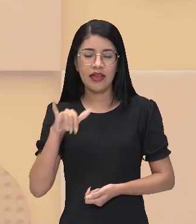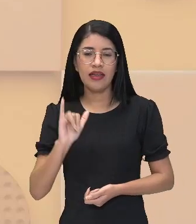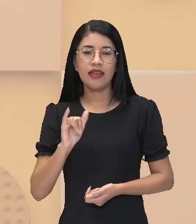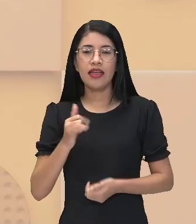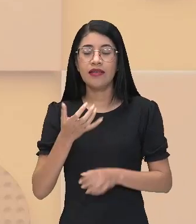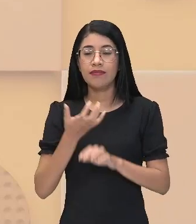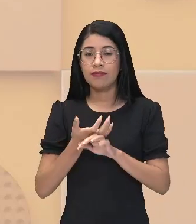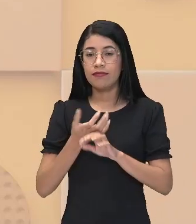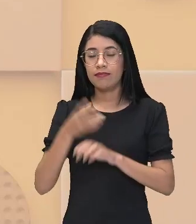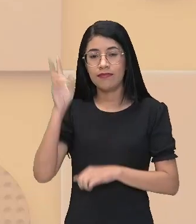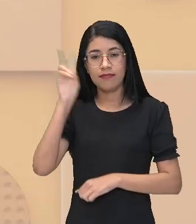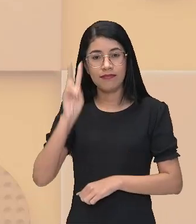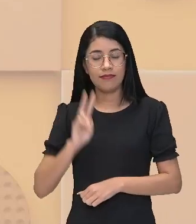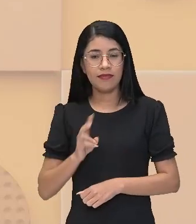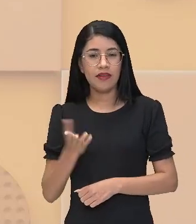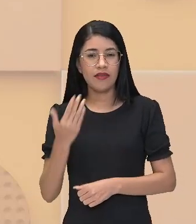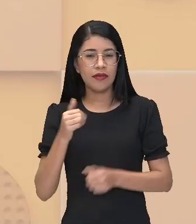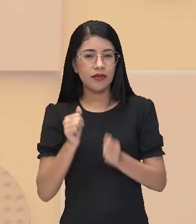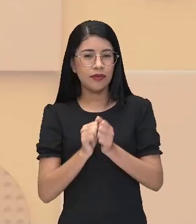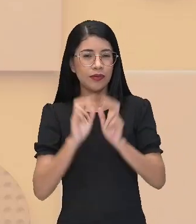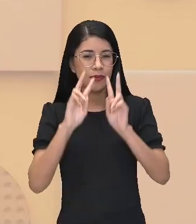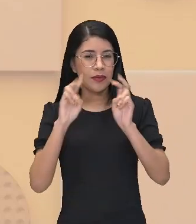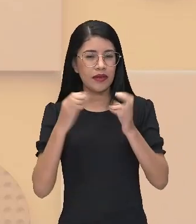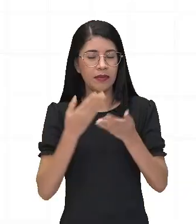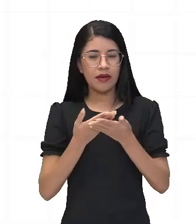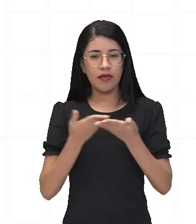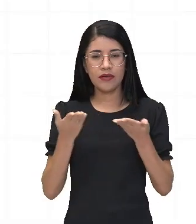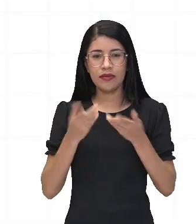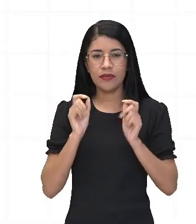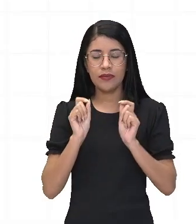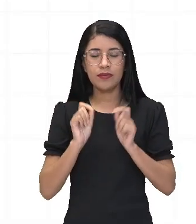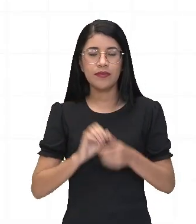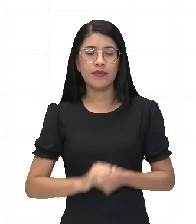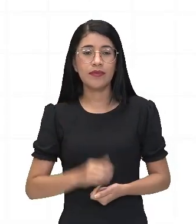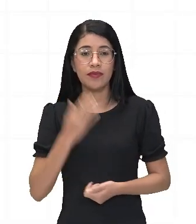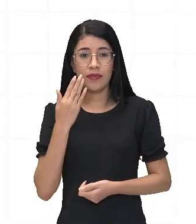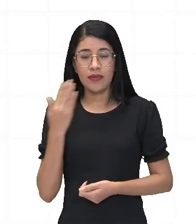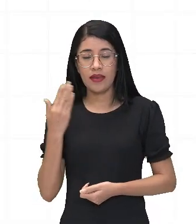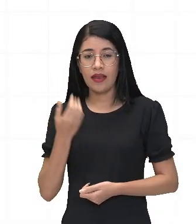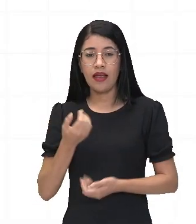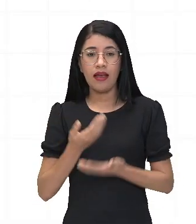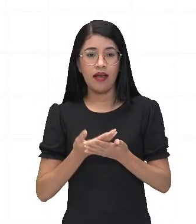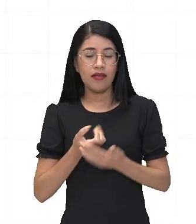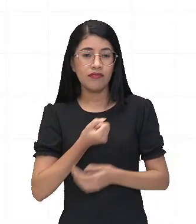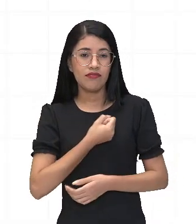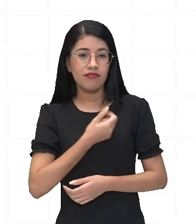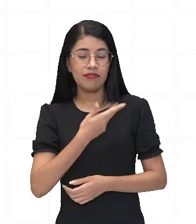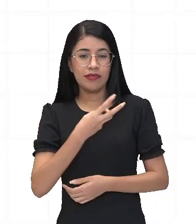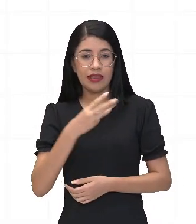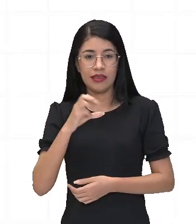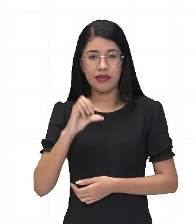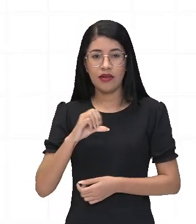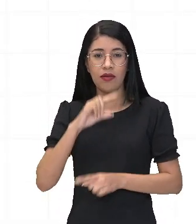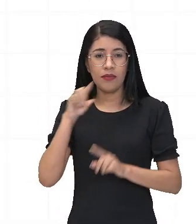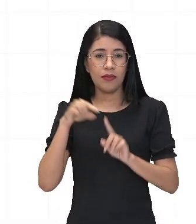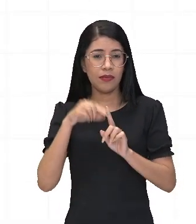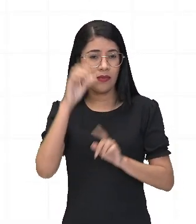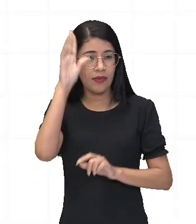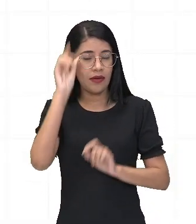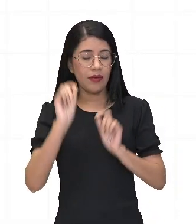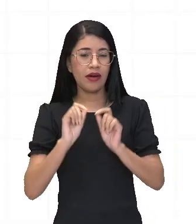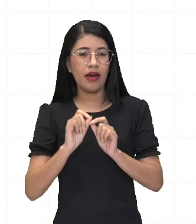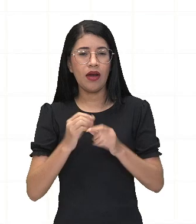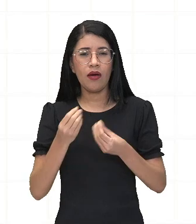de História. Vem comigo conhecer o tema da nossa aula. A aula de número 39 tem como objeto de conhecimento